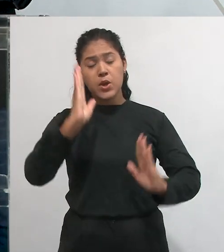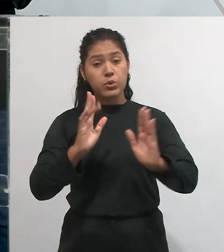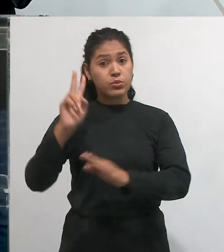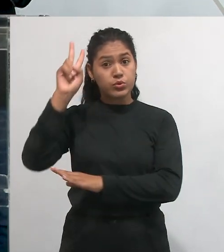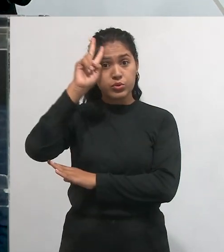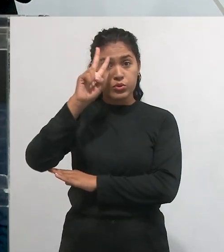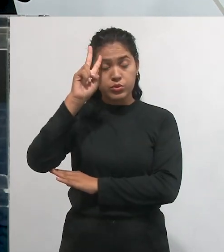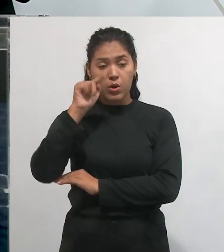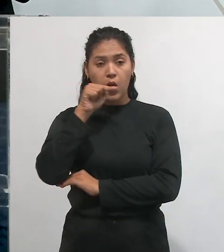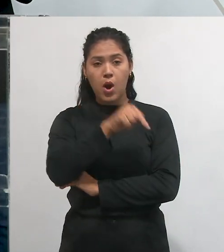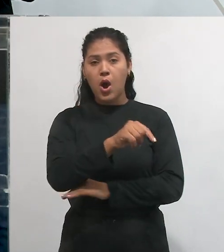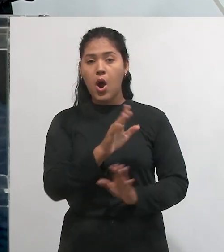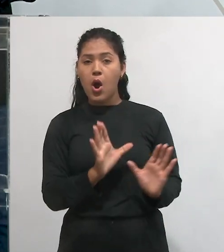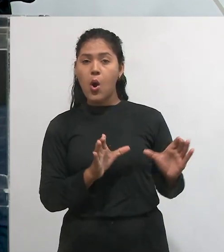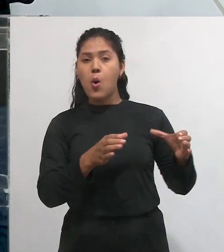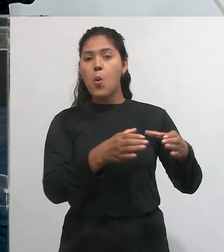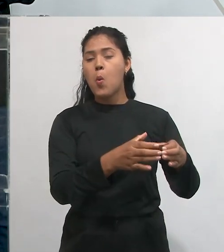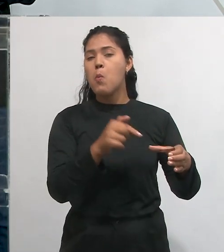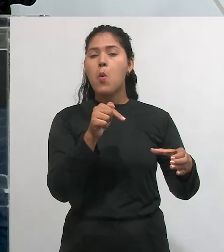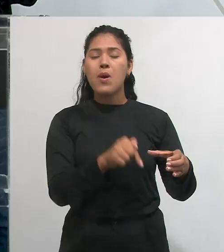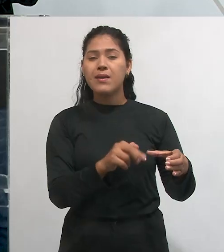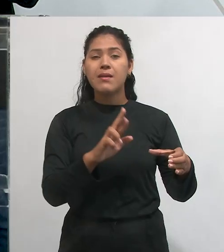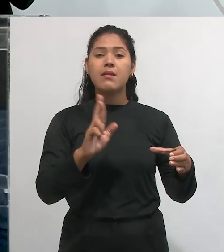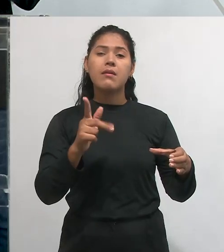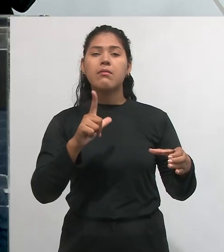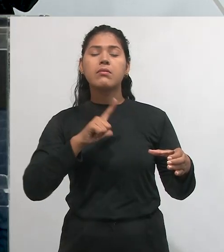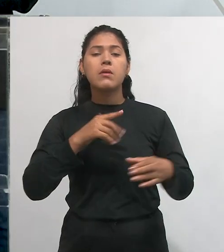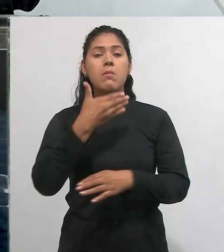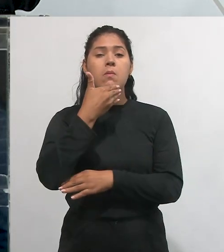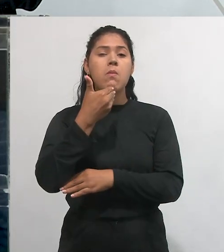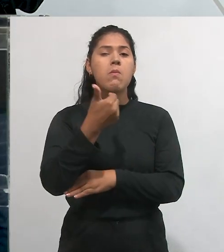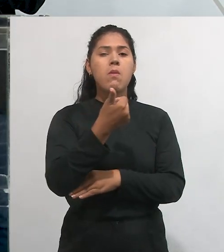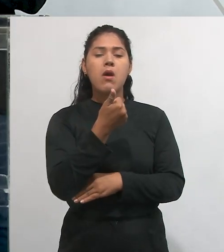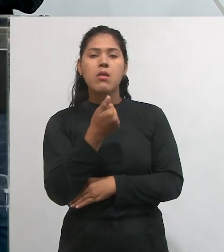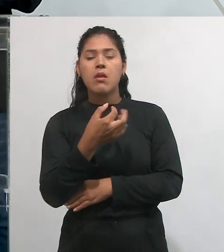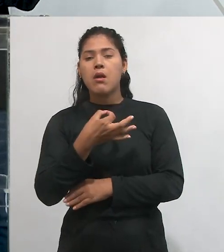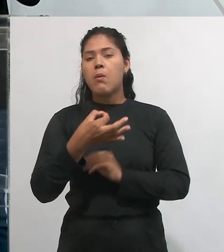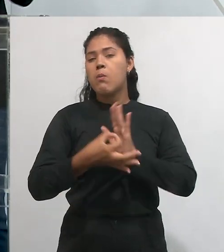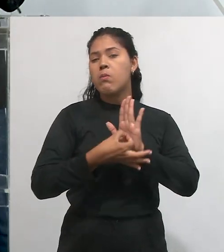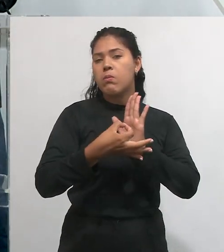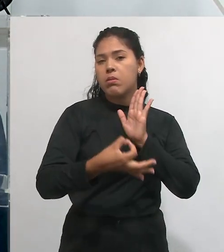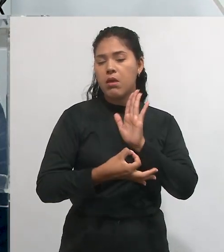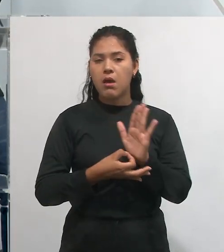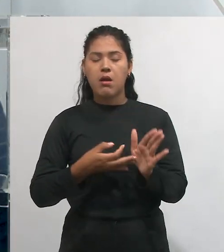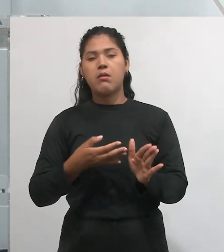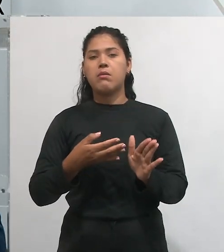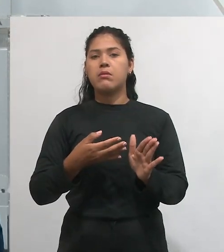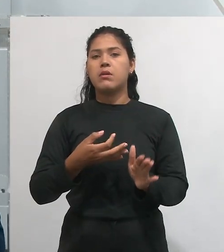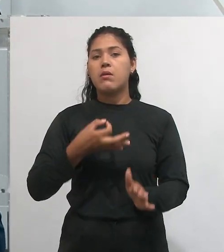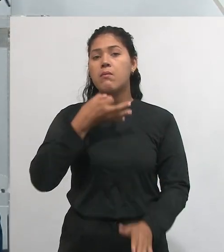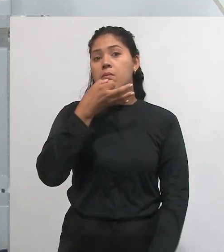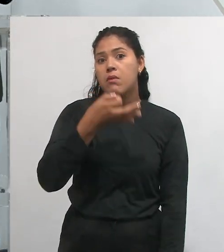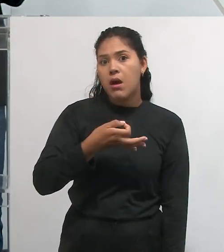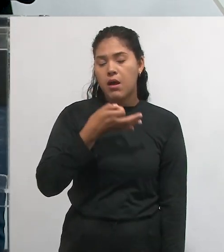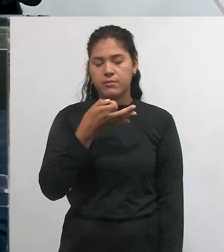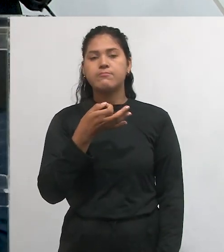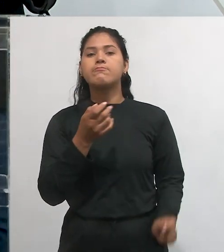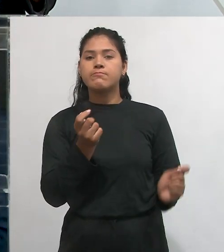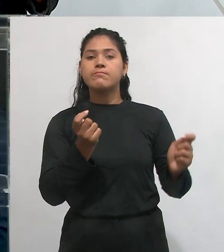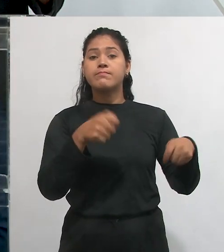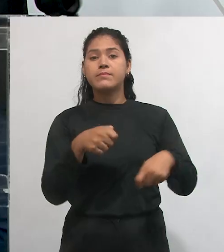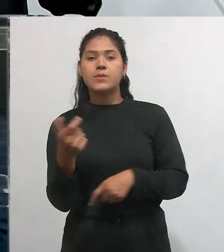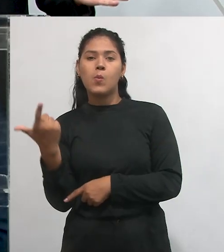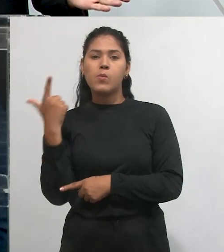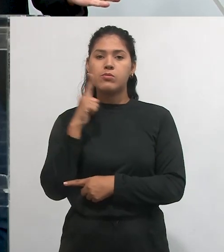os demais para facilitar o destino da cidade. E aí, rapidamente, há muita gente, os